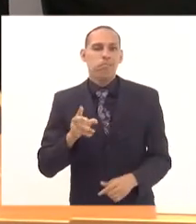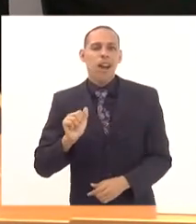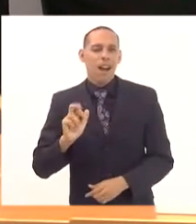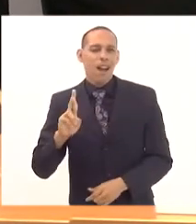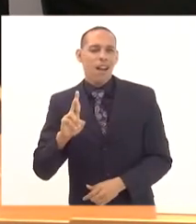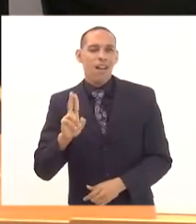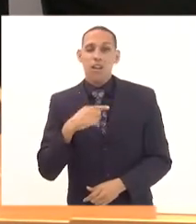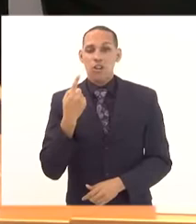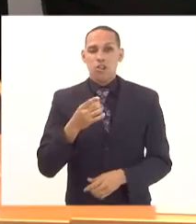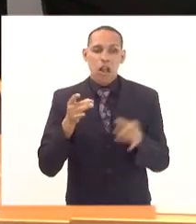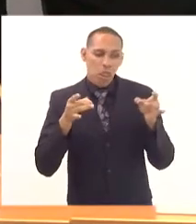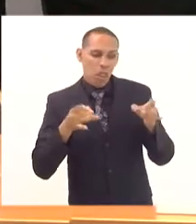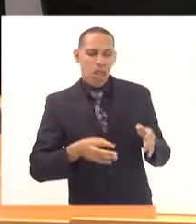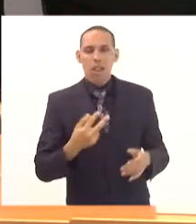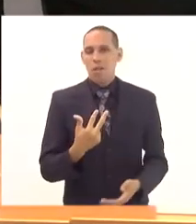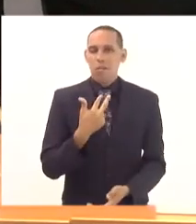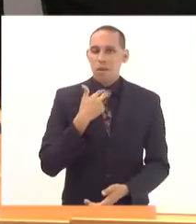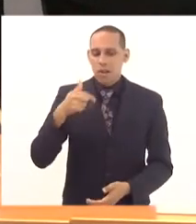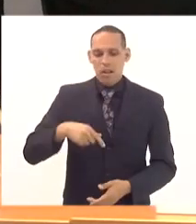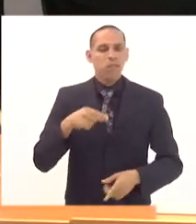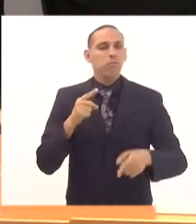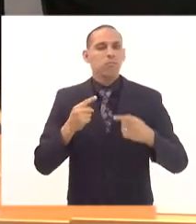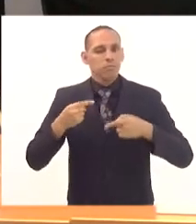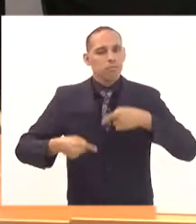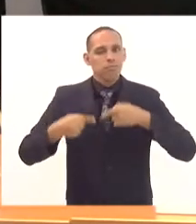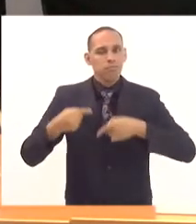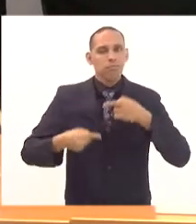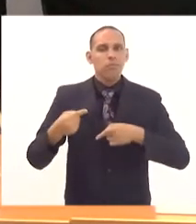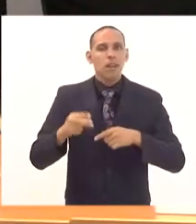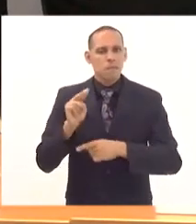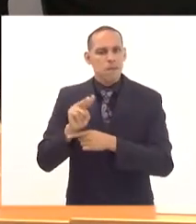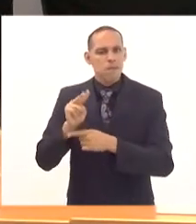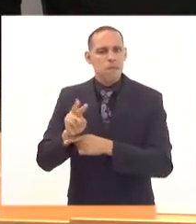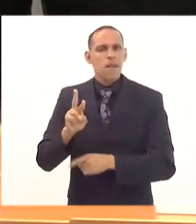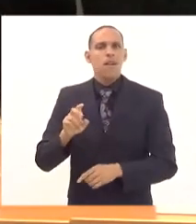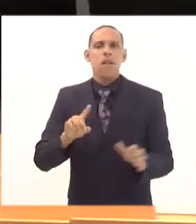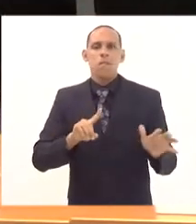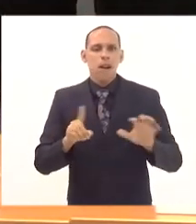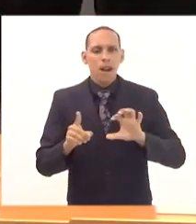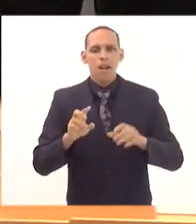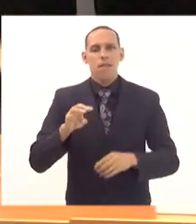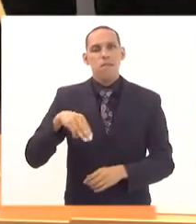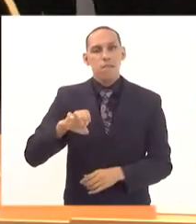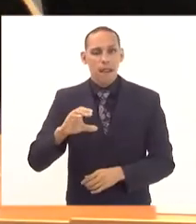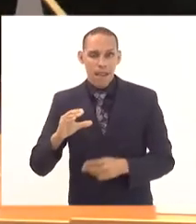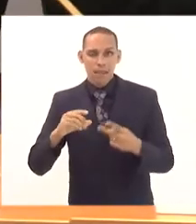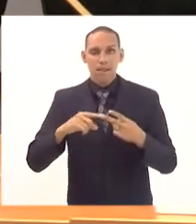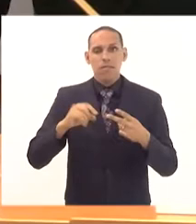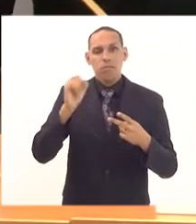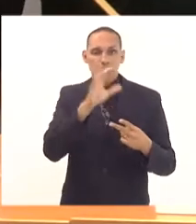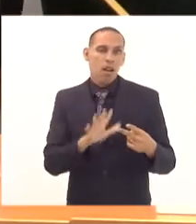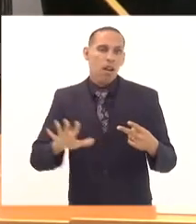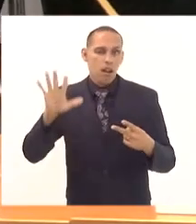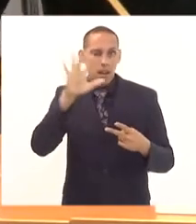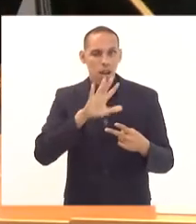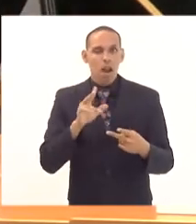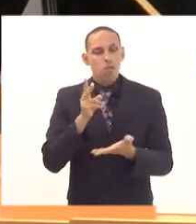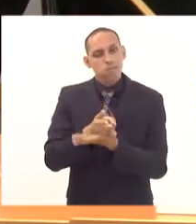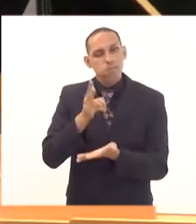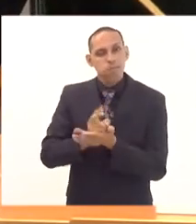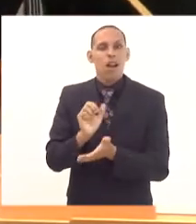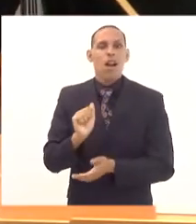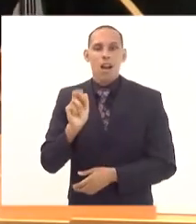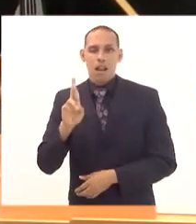é isso que vamos discutir aqui hoje a manutenção da Rádio MEC am da Rádio Nacional no ar cobramos a